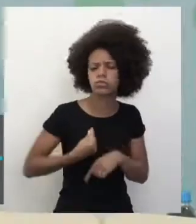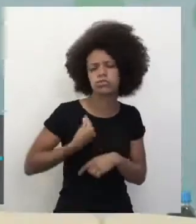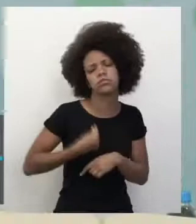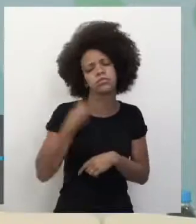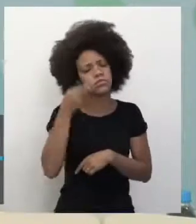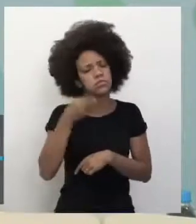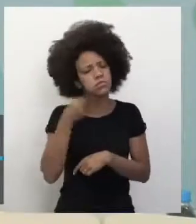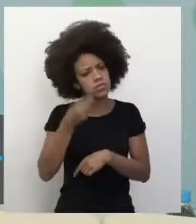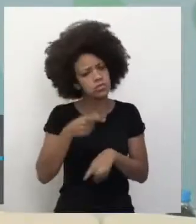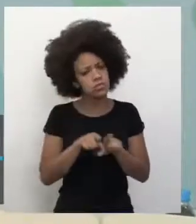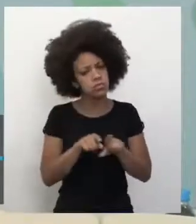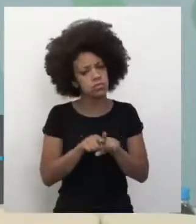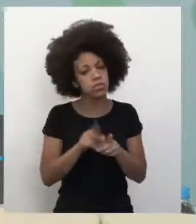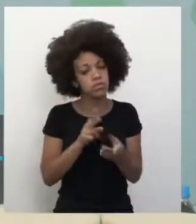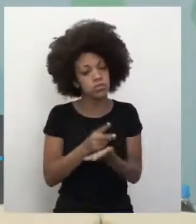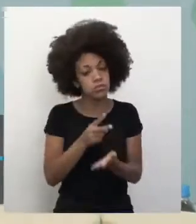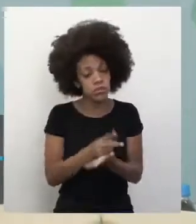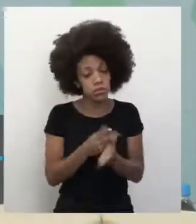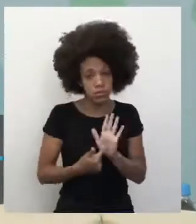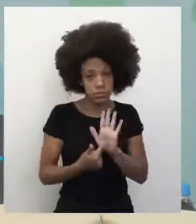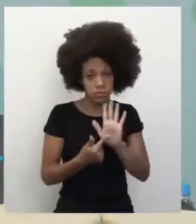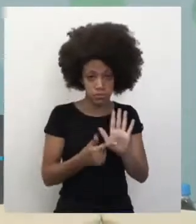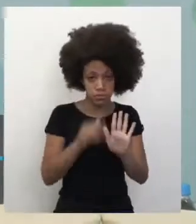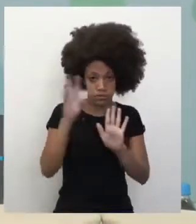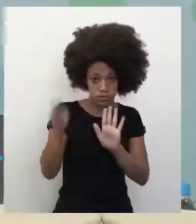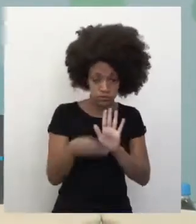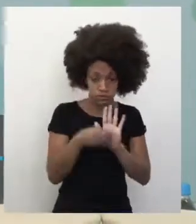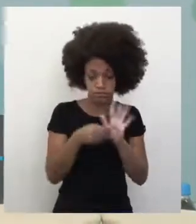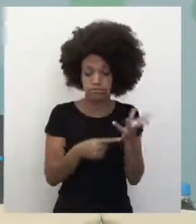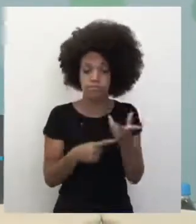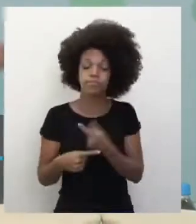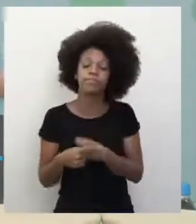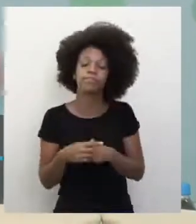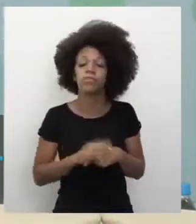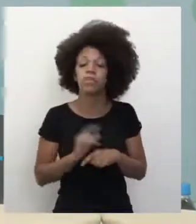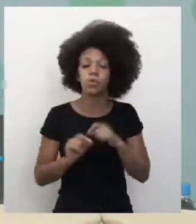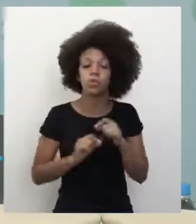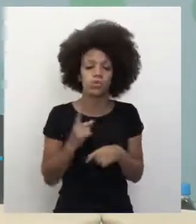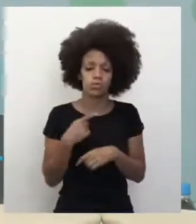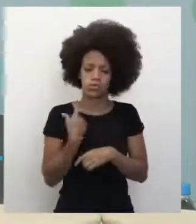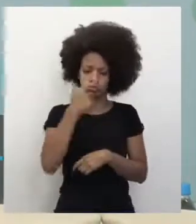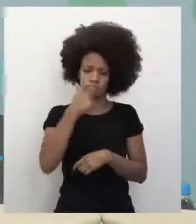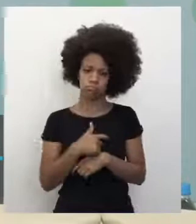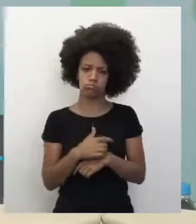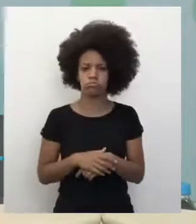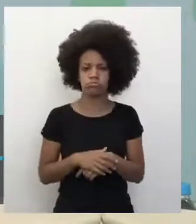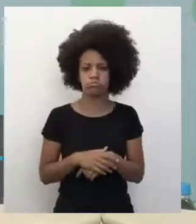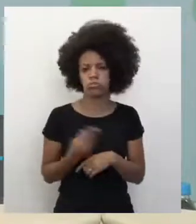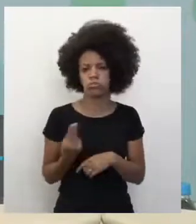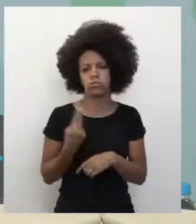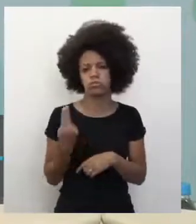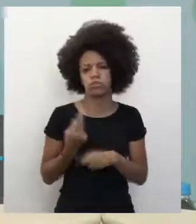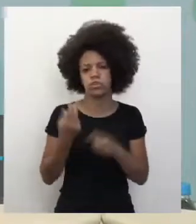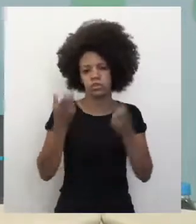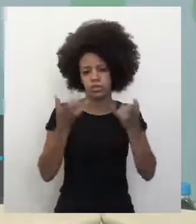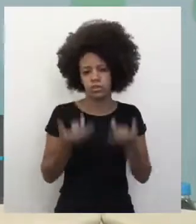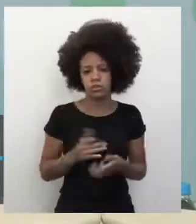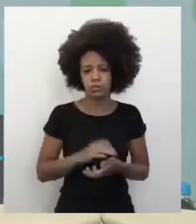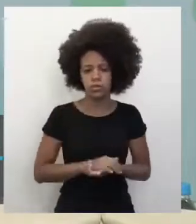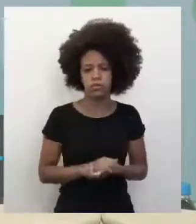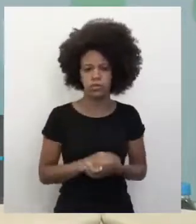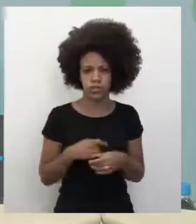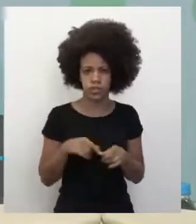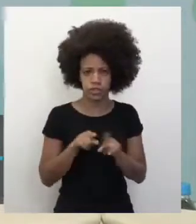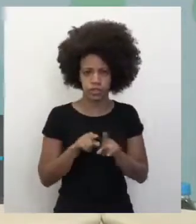pessoa. Então, a gente sempre coloca dentro da arte que a gente cria, aquilo que a gente é. Né? Não dá pra gente falar de arte, fazer uma